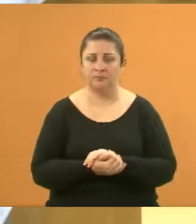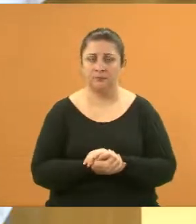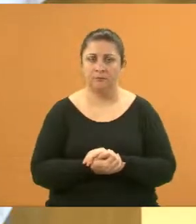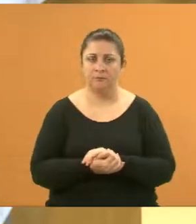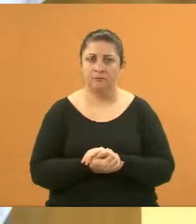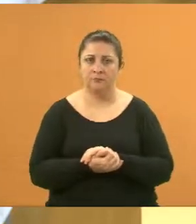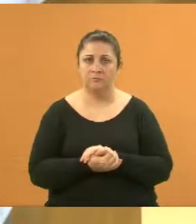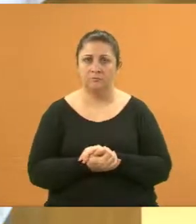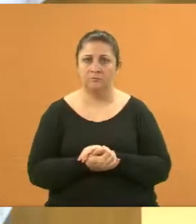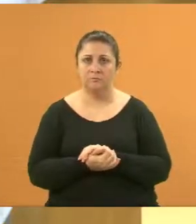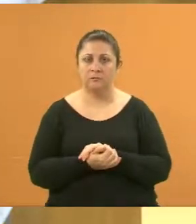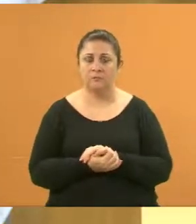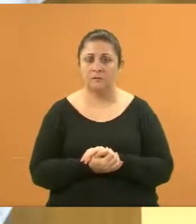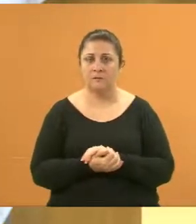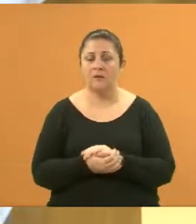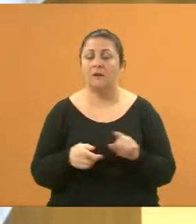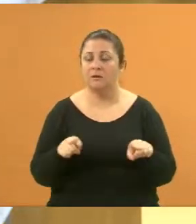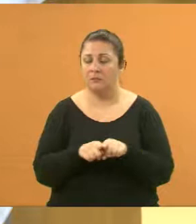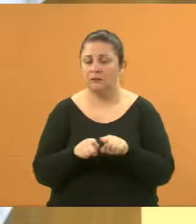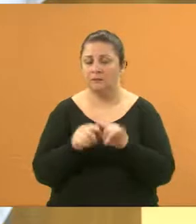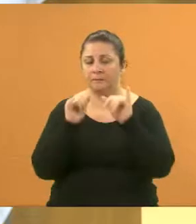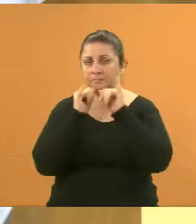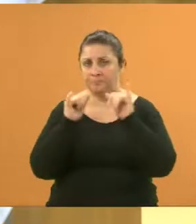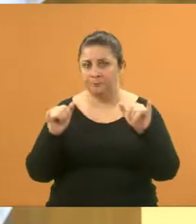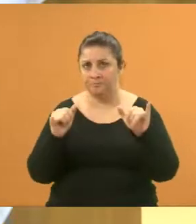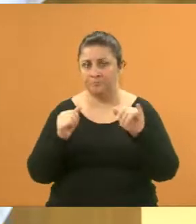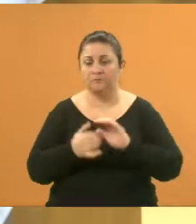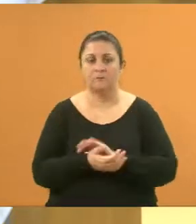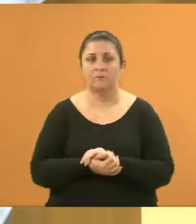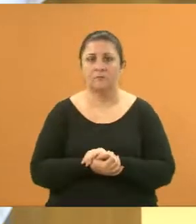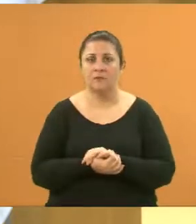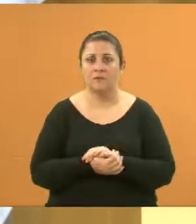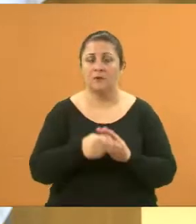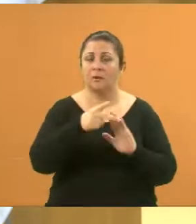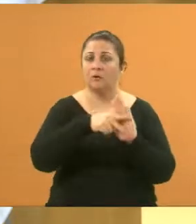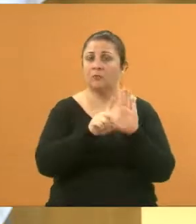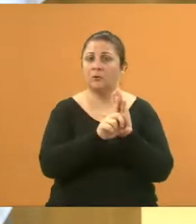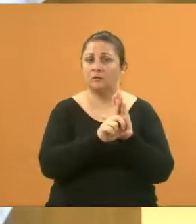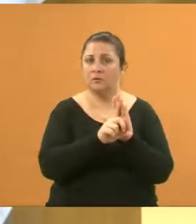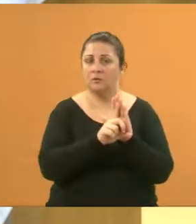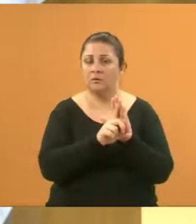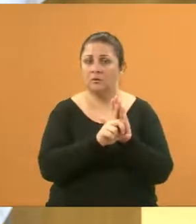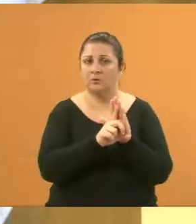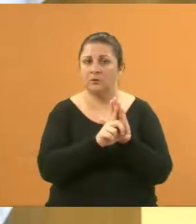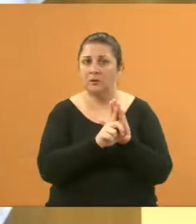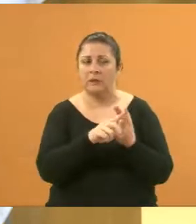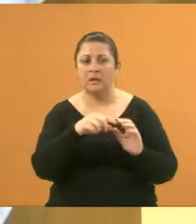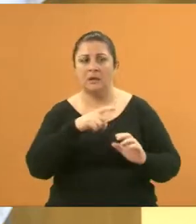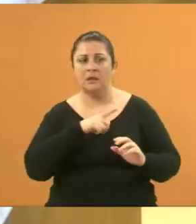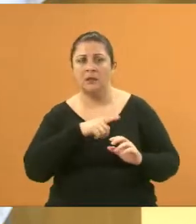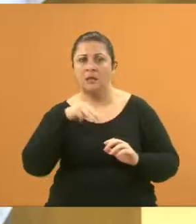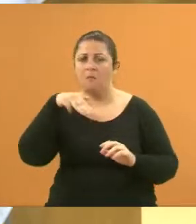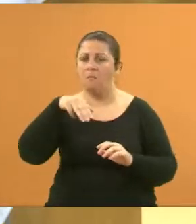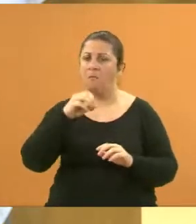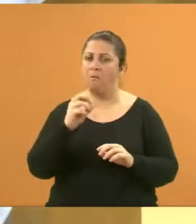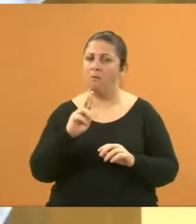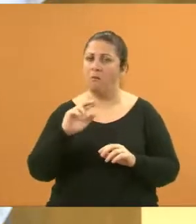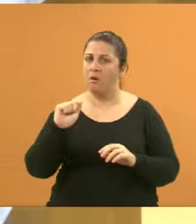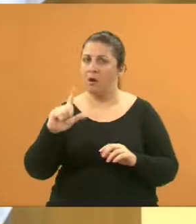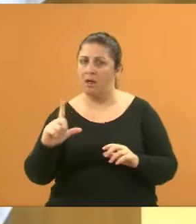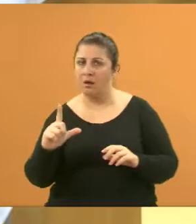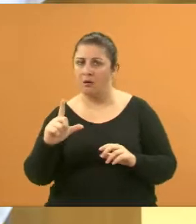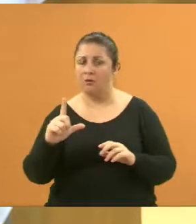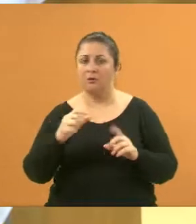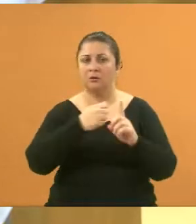Instalações. Cumpre informar também que o projeto de lei atende ao princípio da moralidade administrativa,